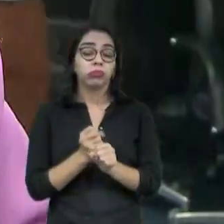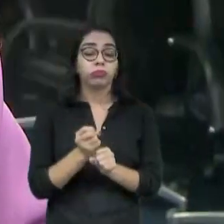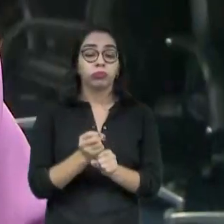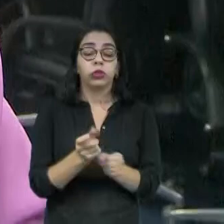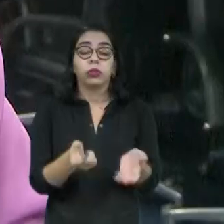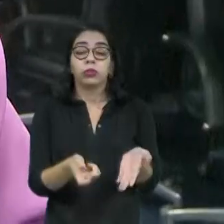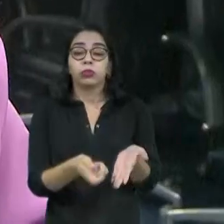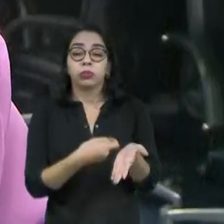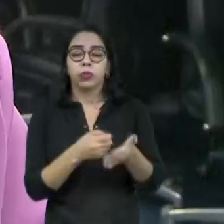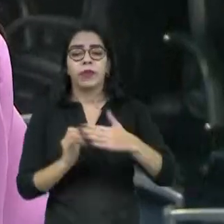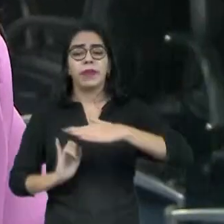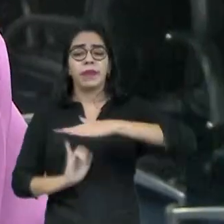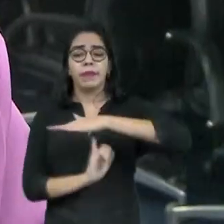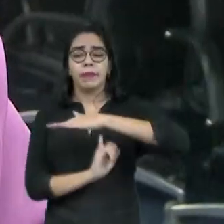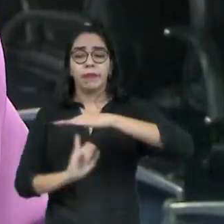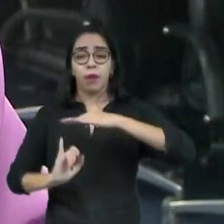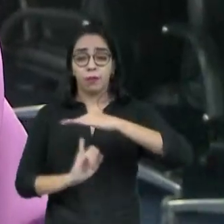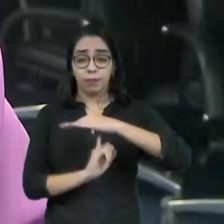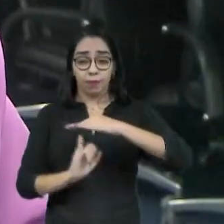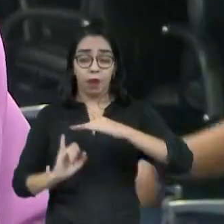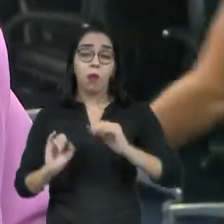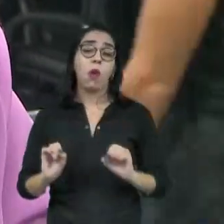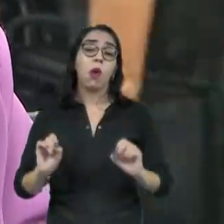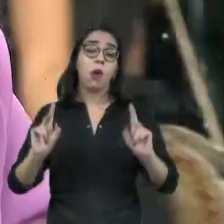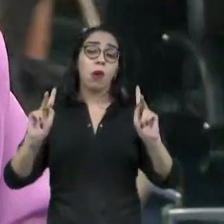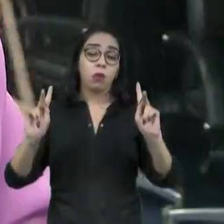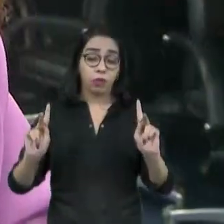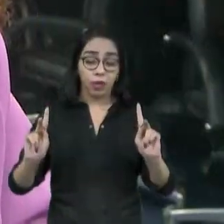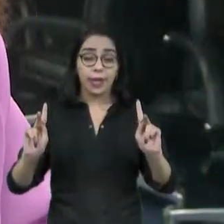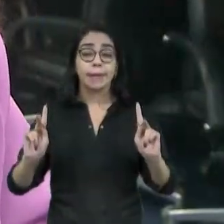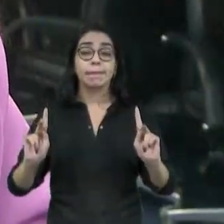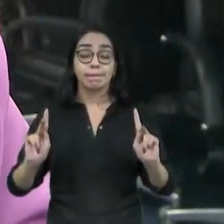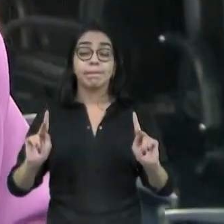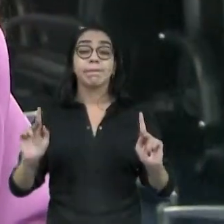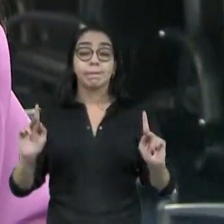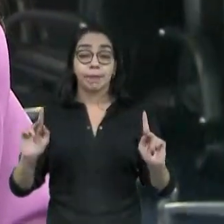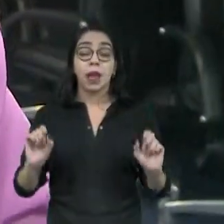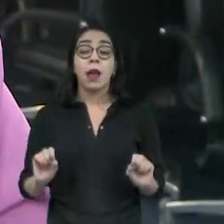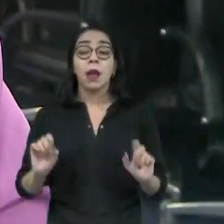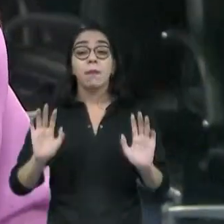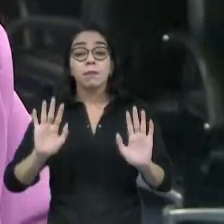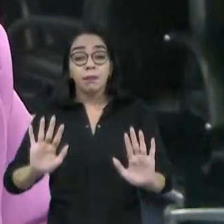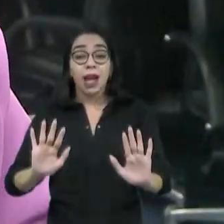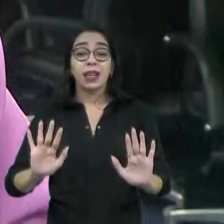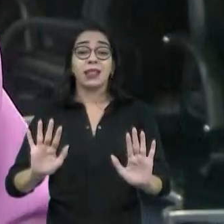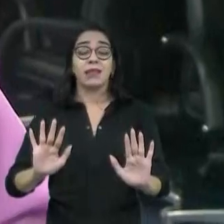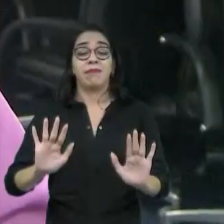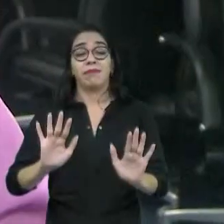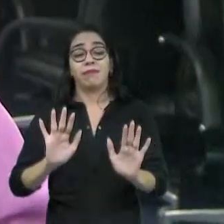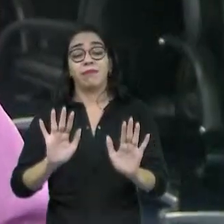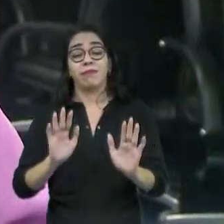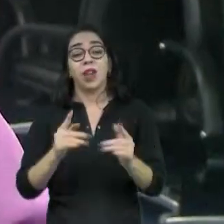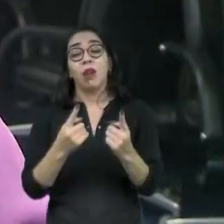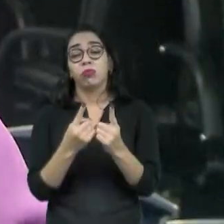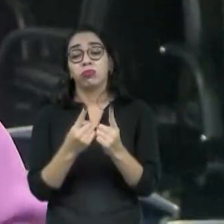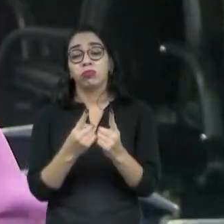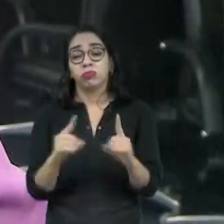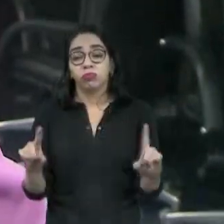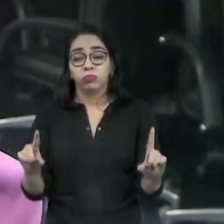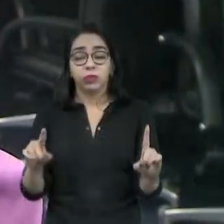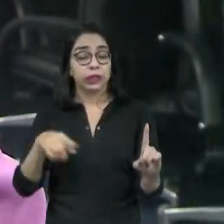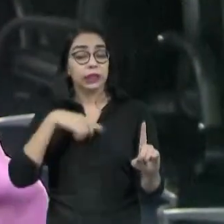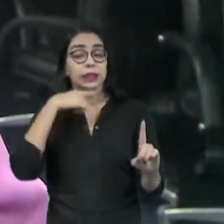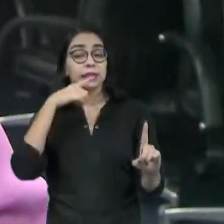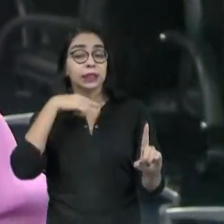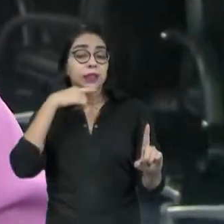informalismo que que é característico dessa união mas no momento da dissolução algumas vezes não é tão fácil Como foi na